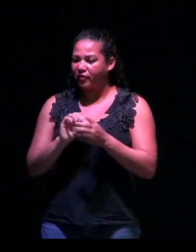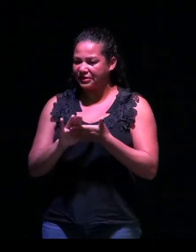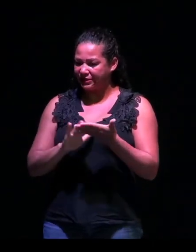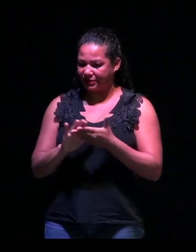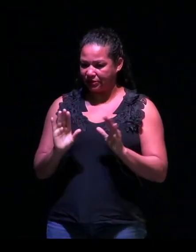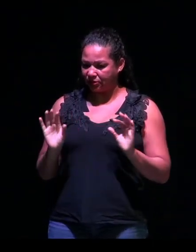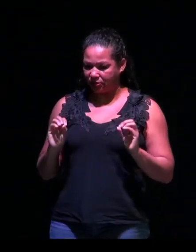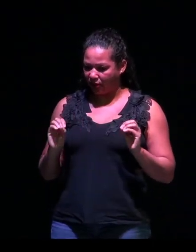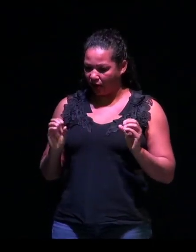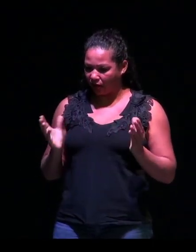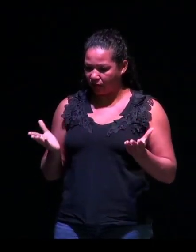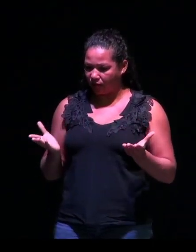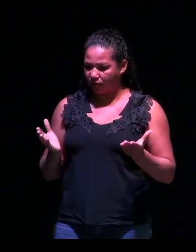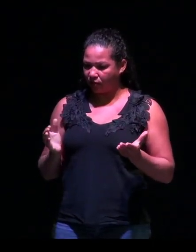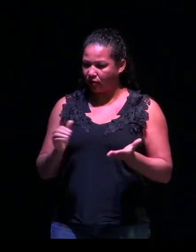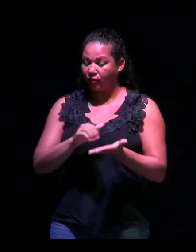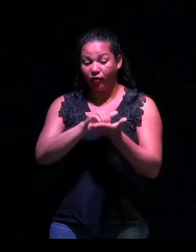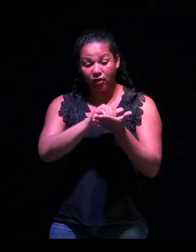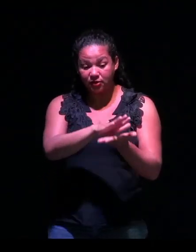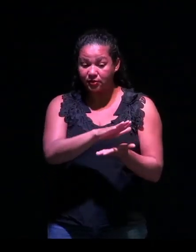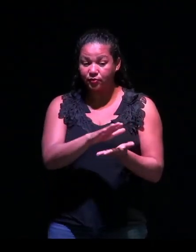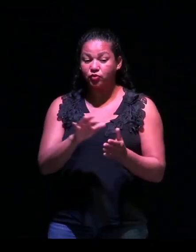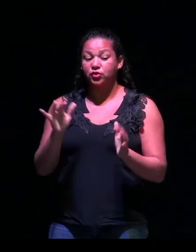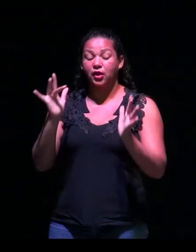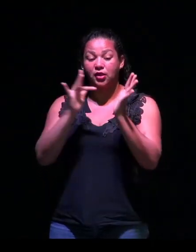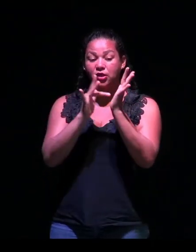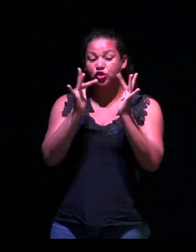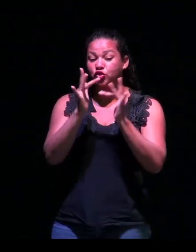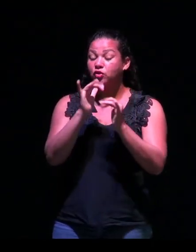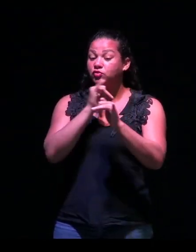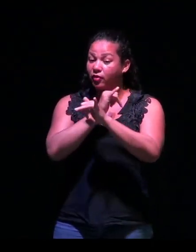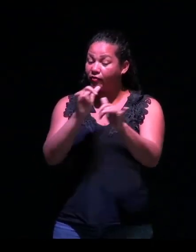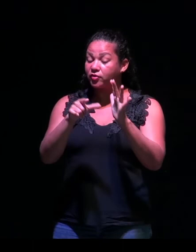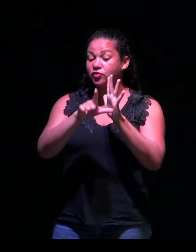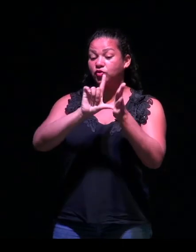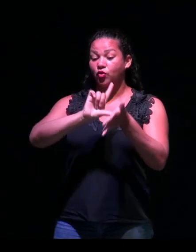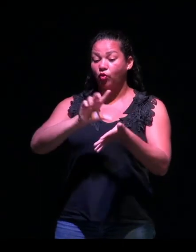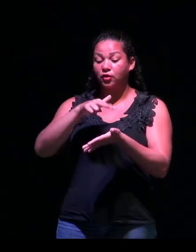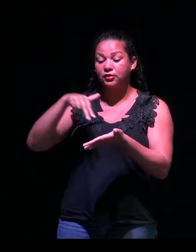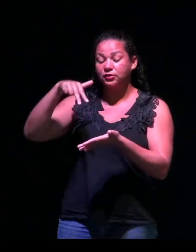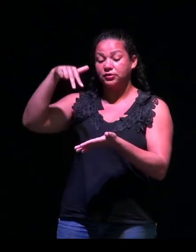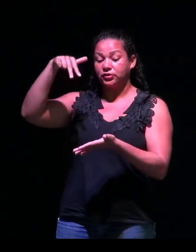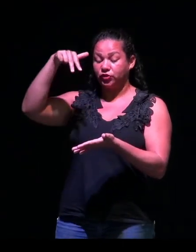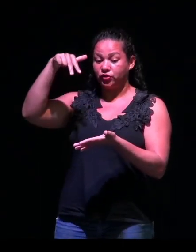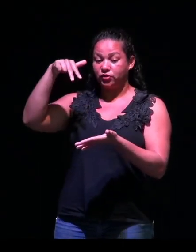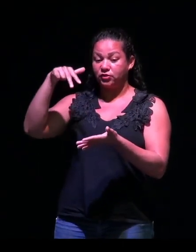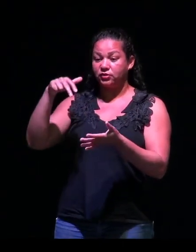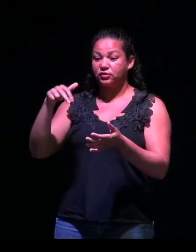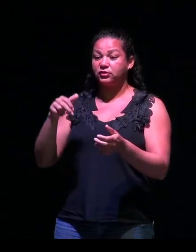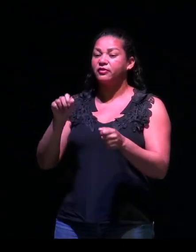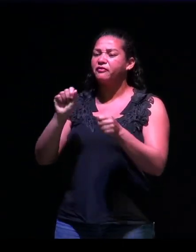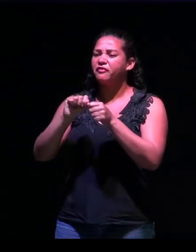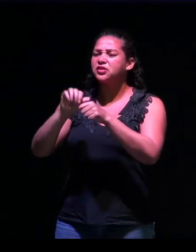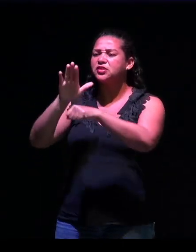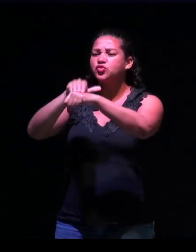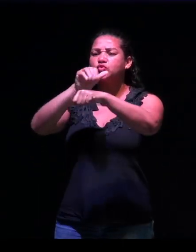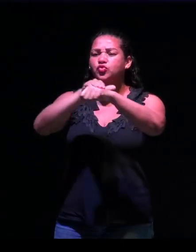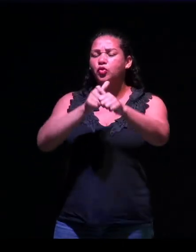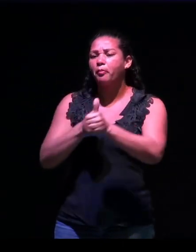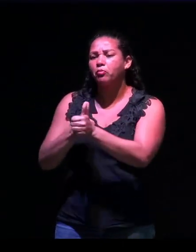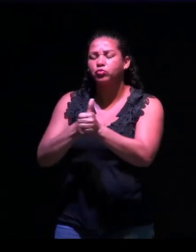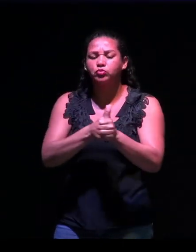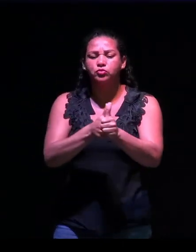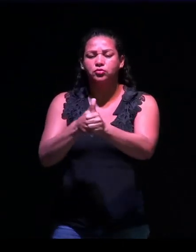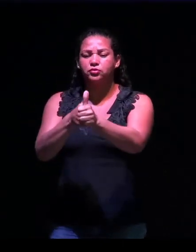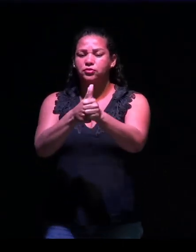maus lençóis. Antes de Jesus ir embora, ir de fazer discípulos de todas as nações. Se Ele nos encontrar fazendo